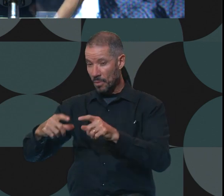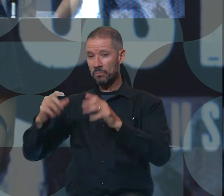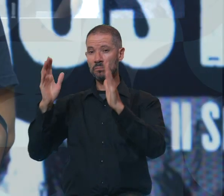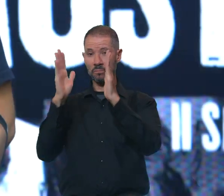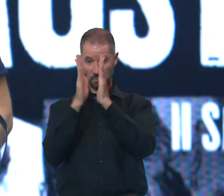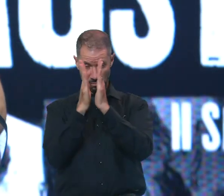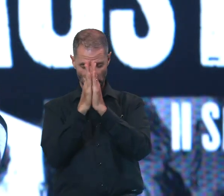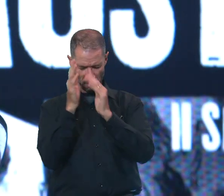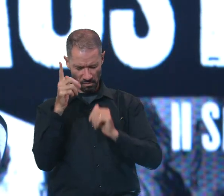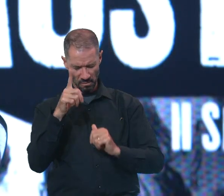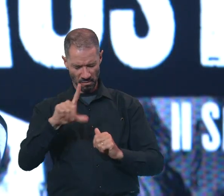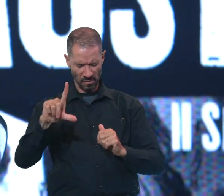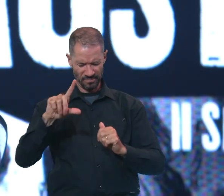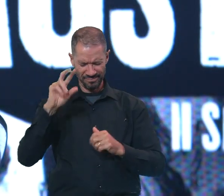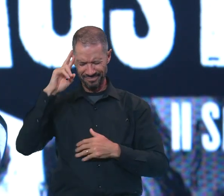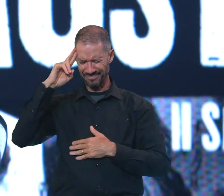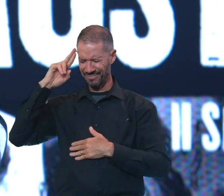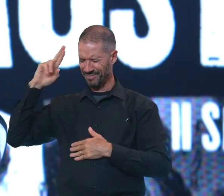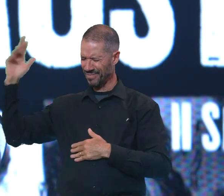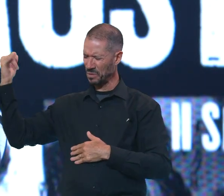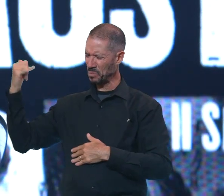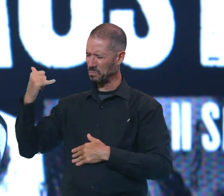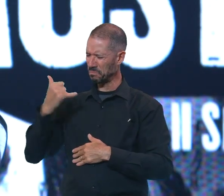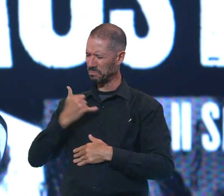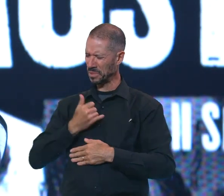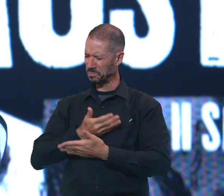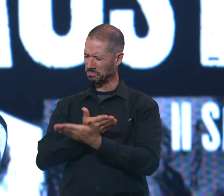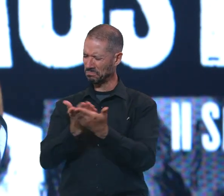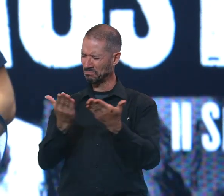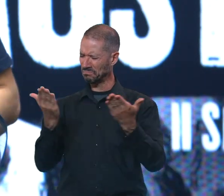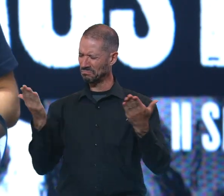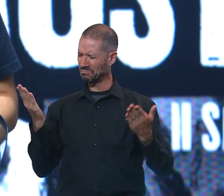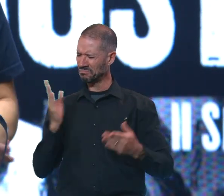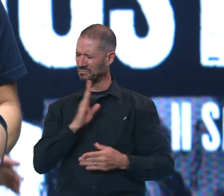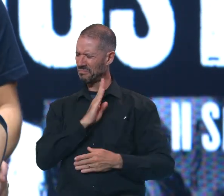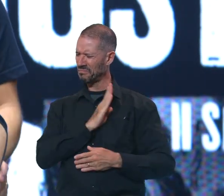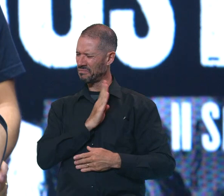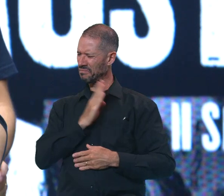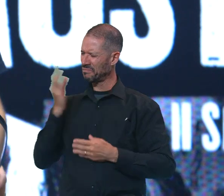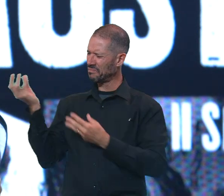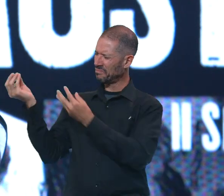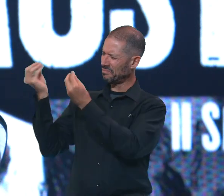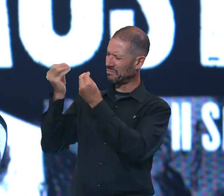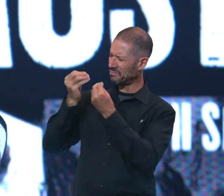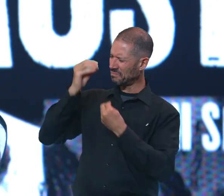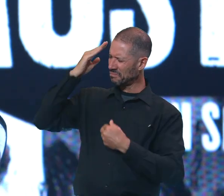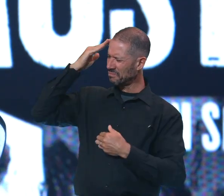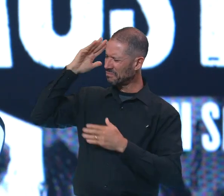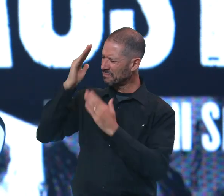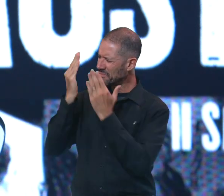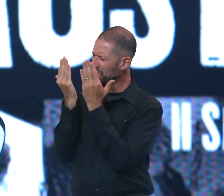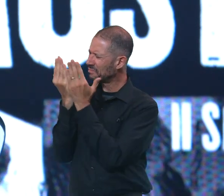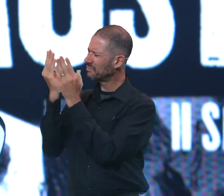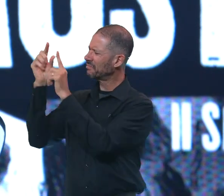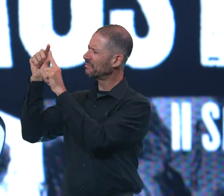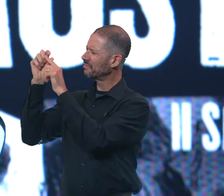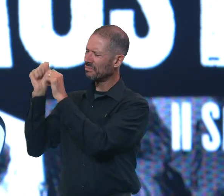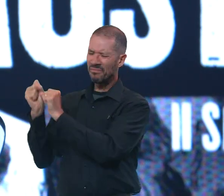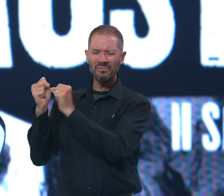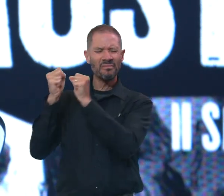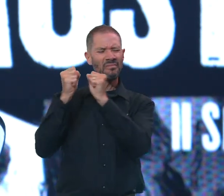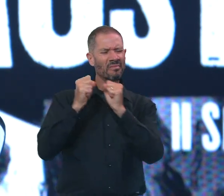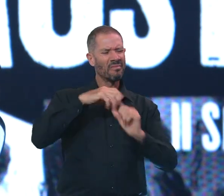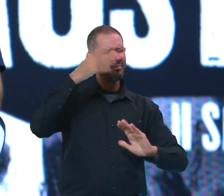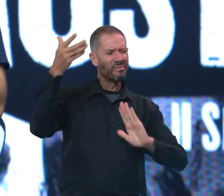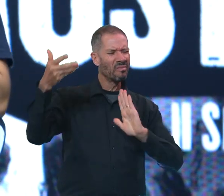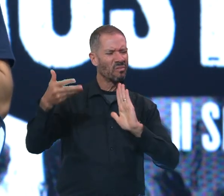mais uma vez? Senhor, fala aos nossos corações, nos dá, Deus, entendimento da Tua palavra, que possamos entender tudo aquilo que o Senhor